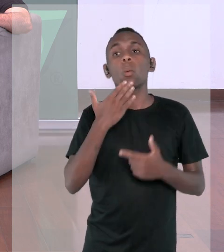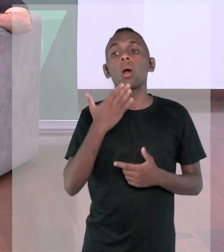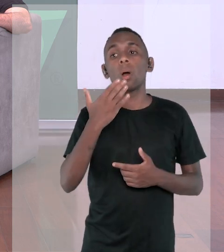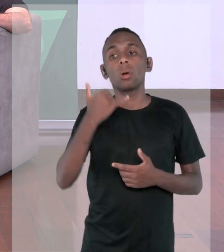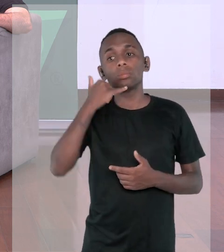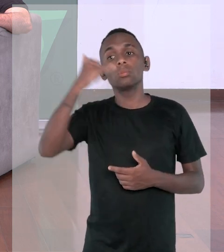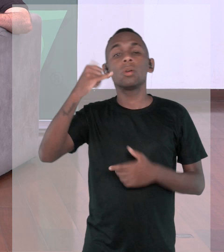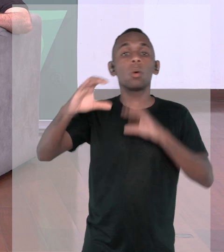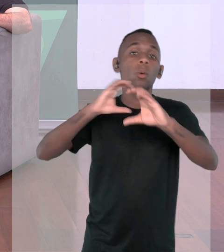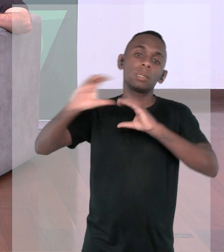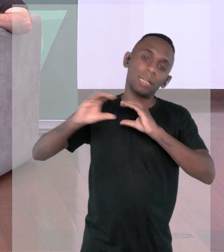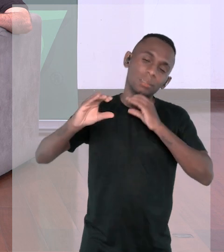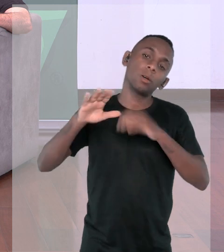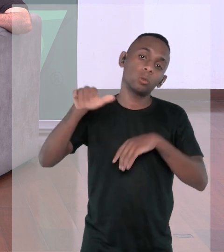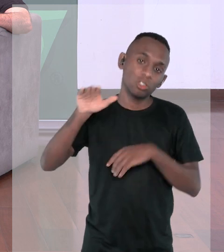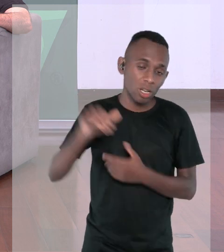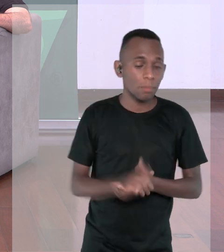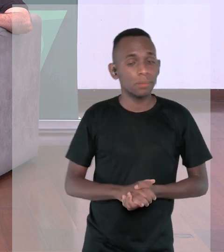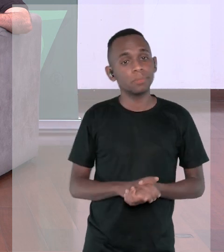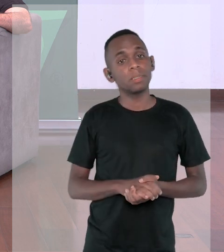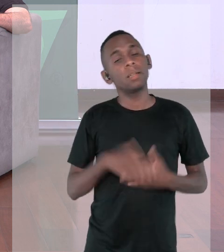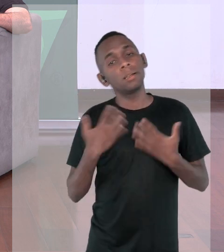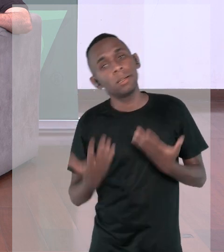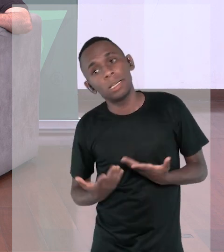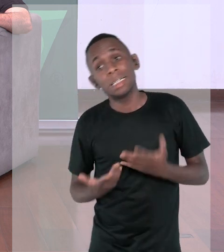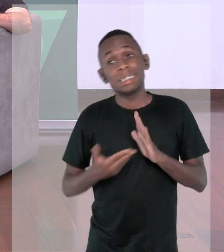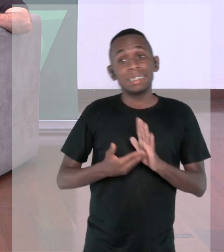É o da comunicação. E normalmente é dizendo,